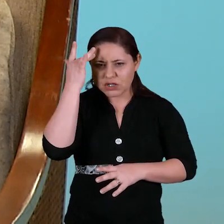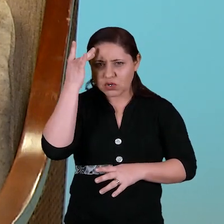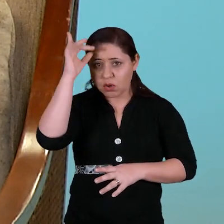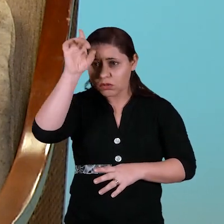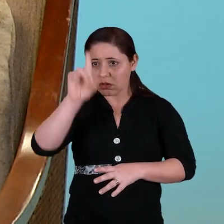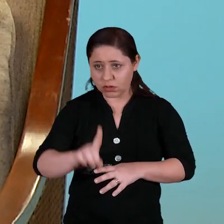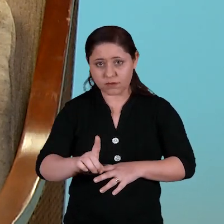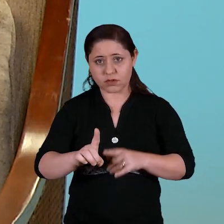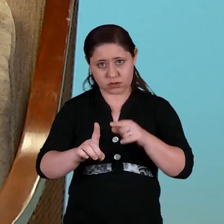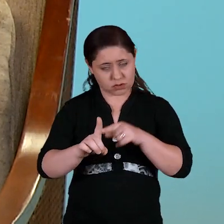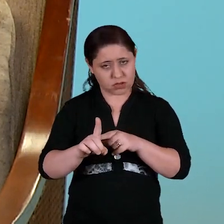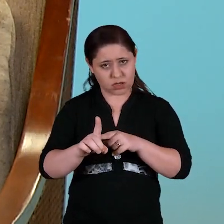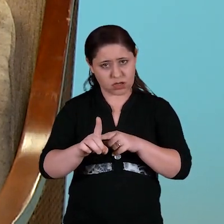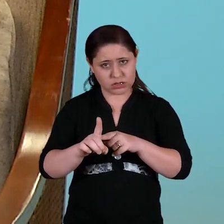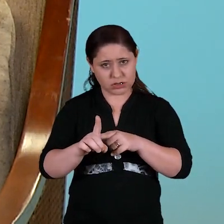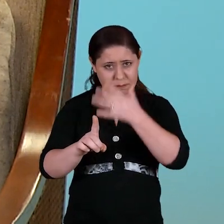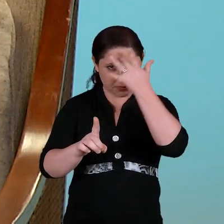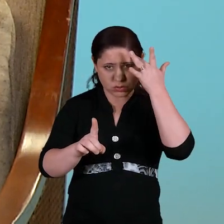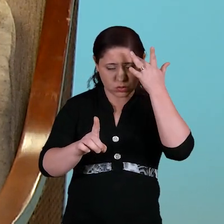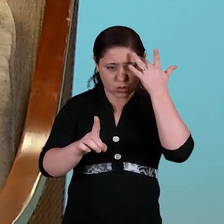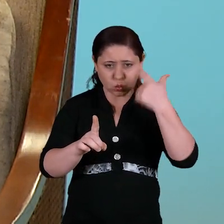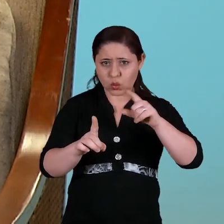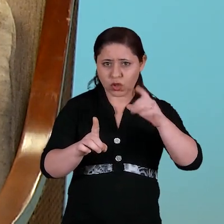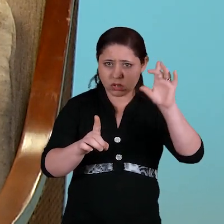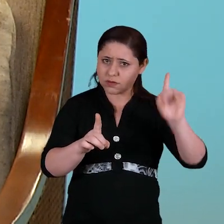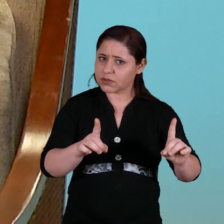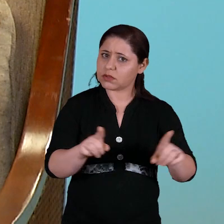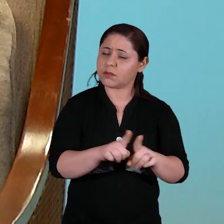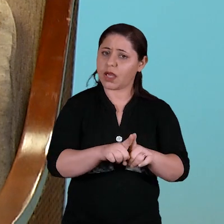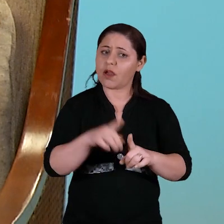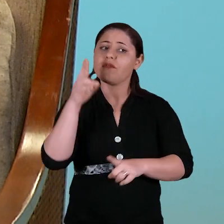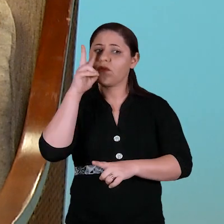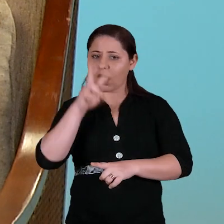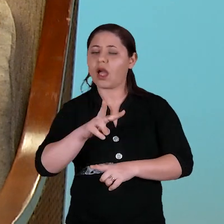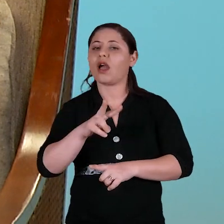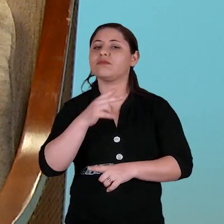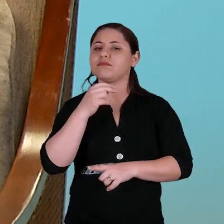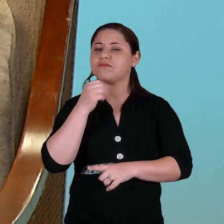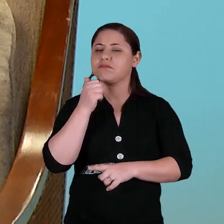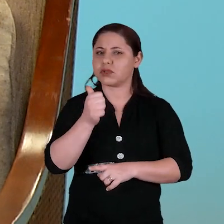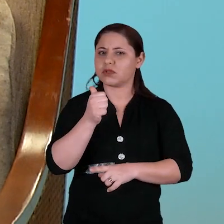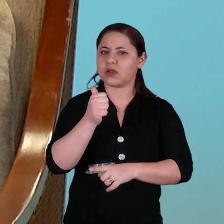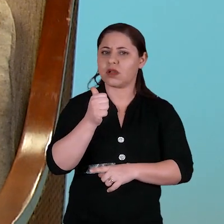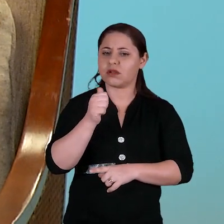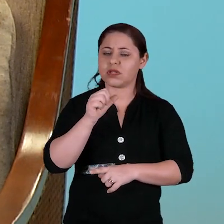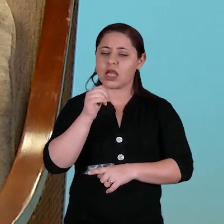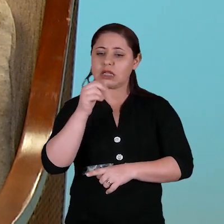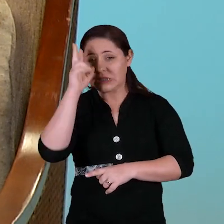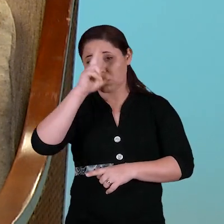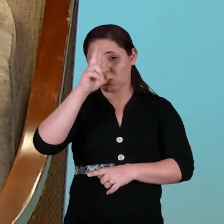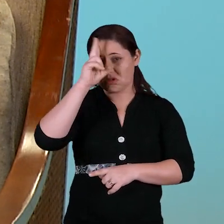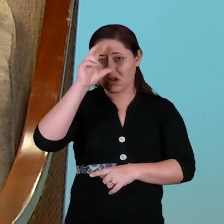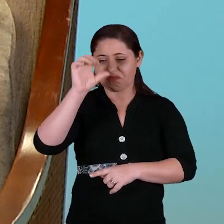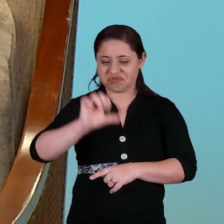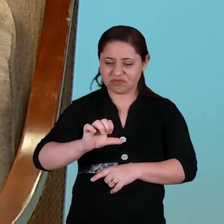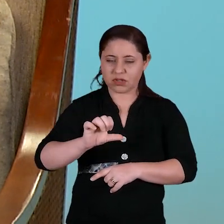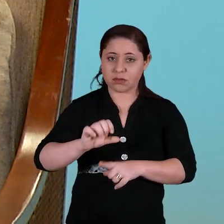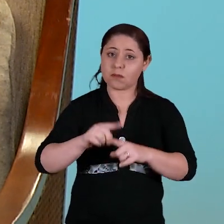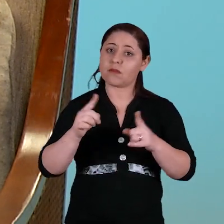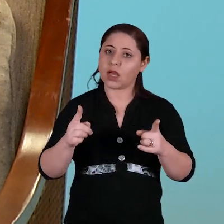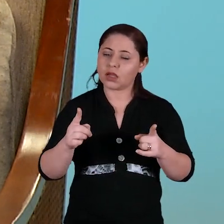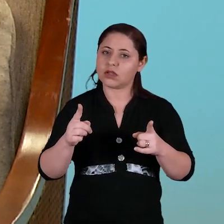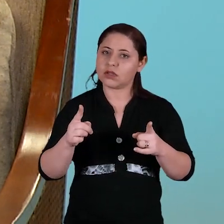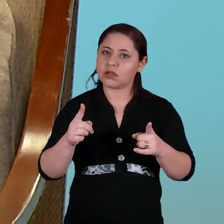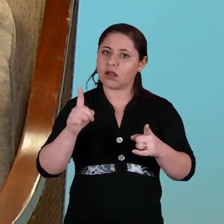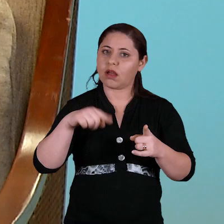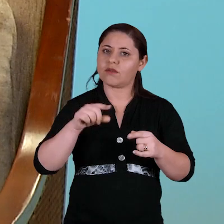com deficiência e de pessoas sem deficiência. É legal contar com isso, mesmo que numa história não positiva, porque é